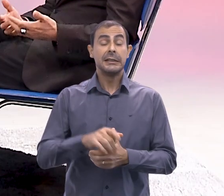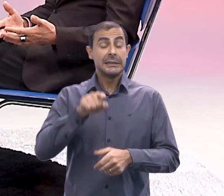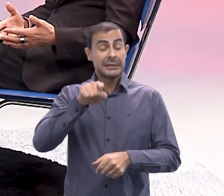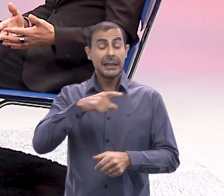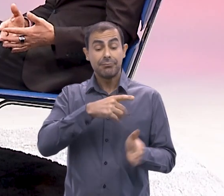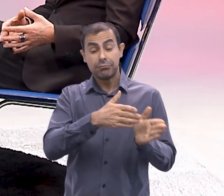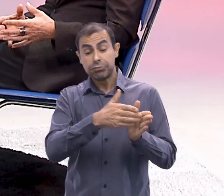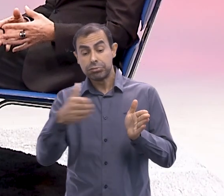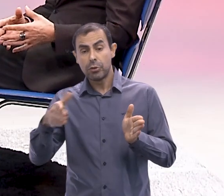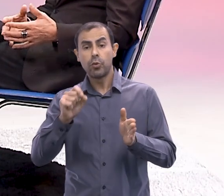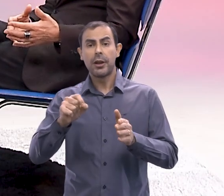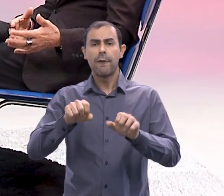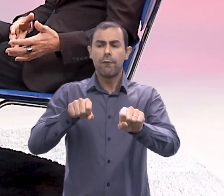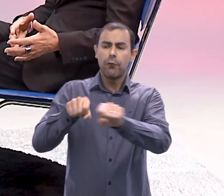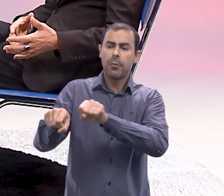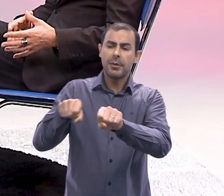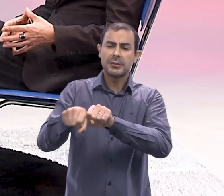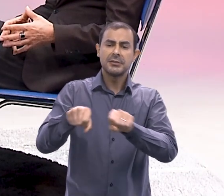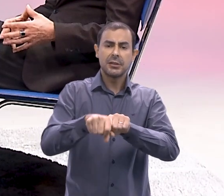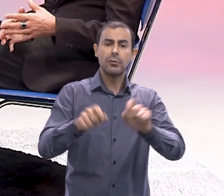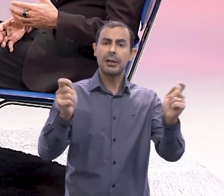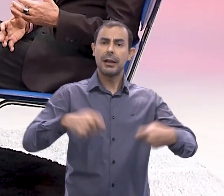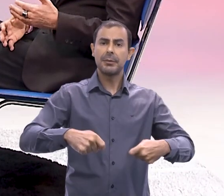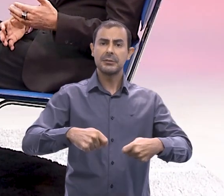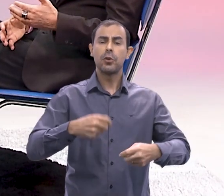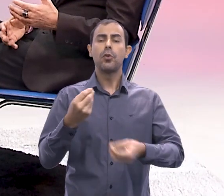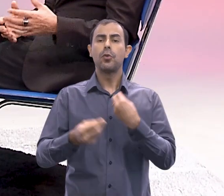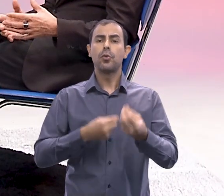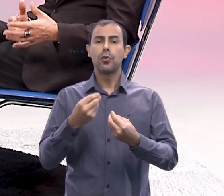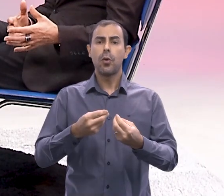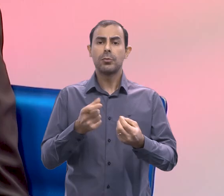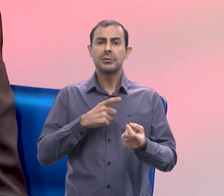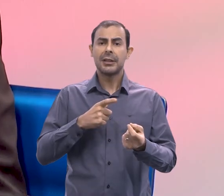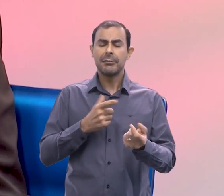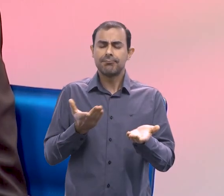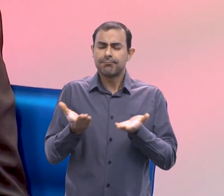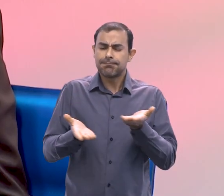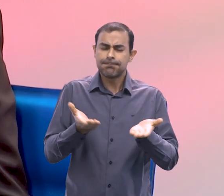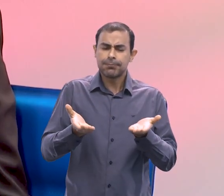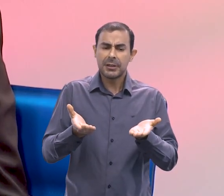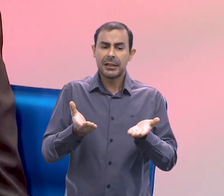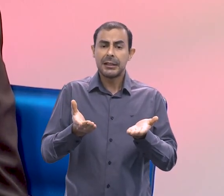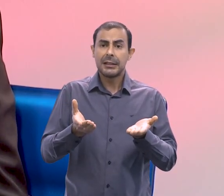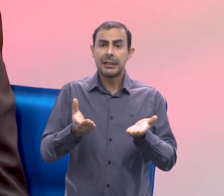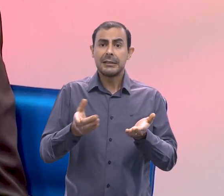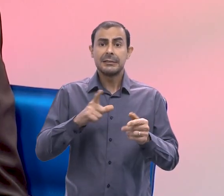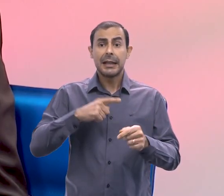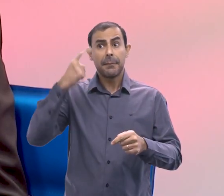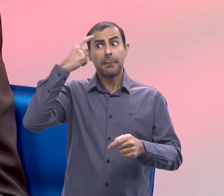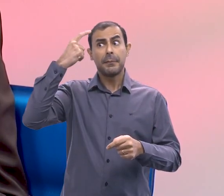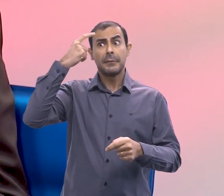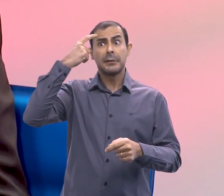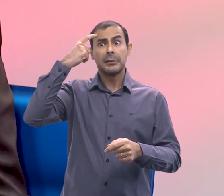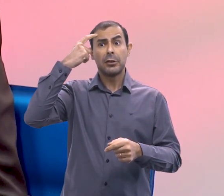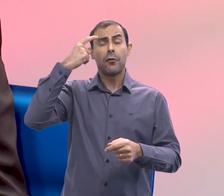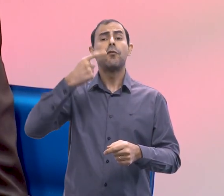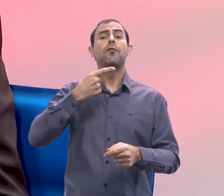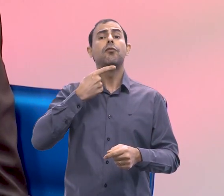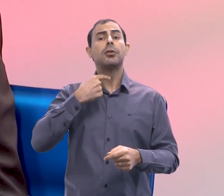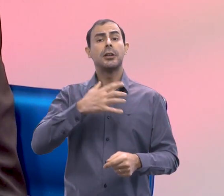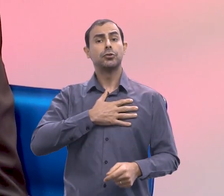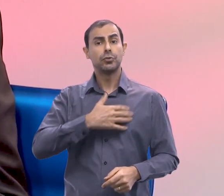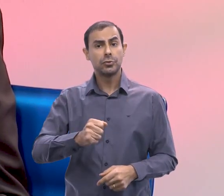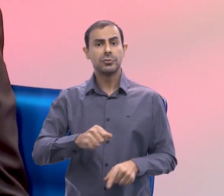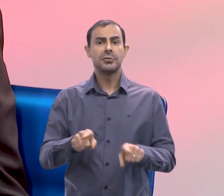da formação e capacitação de pessoas no manejo clínico da ideação suicida, da tentativa